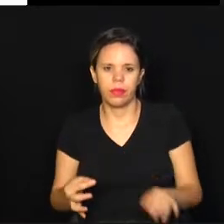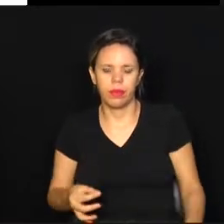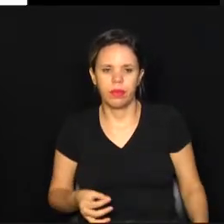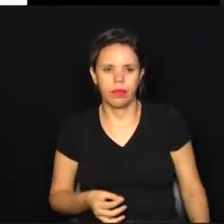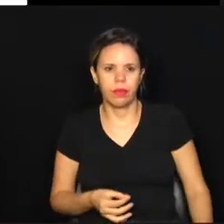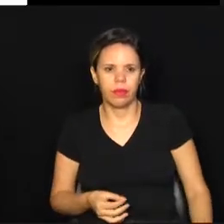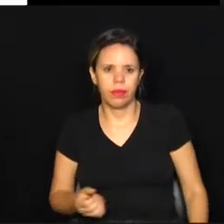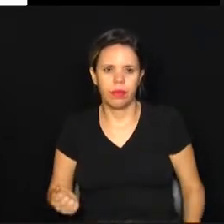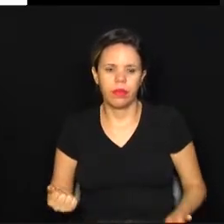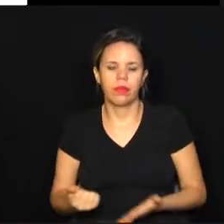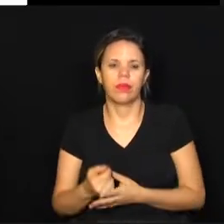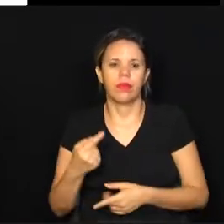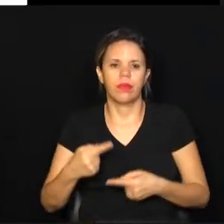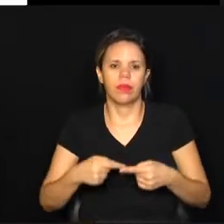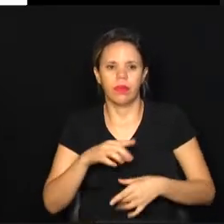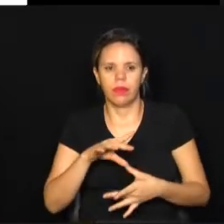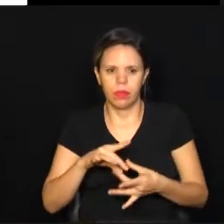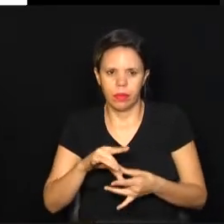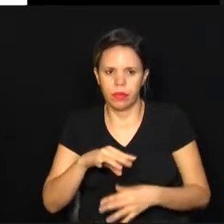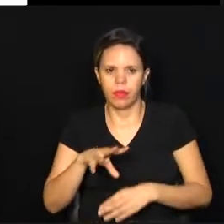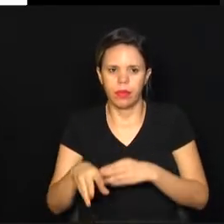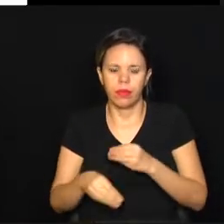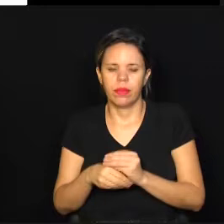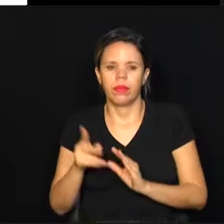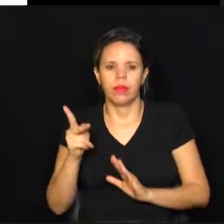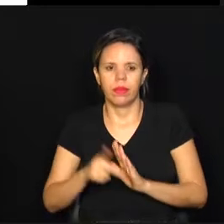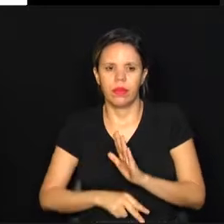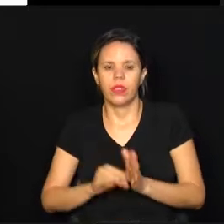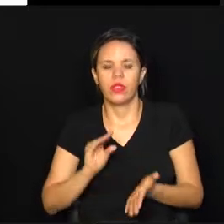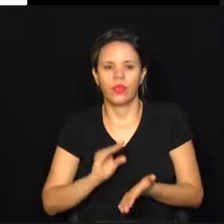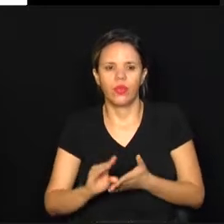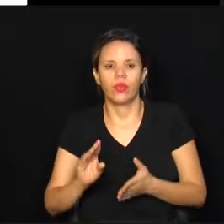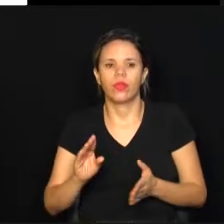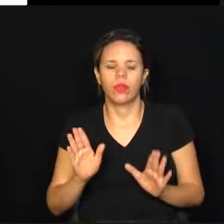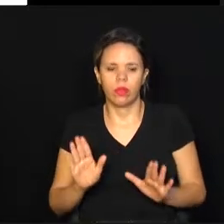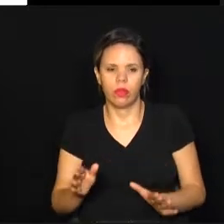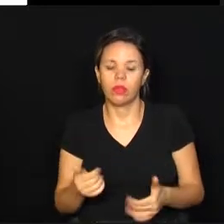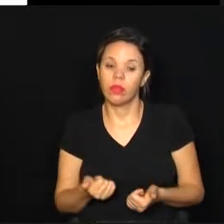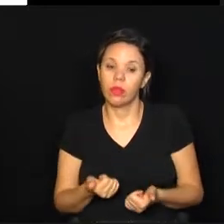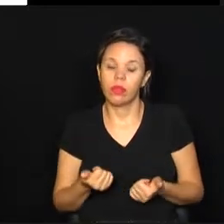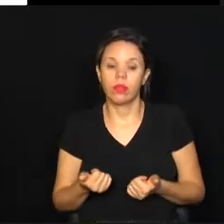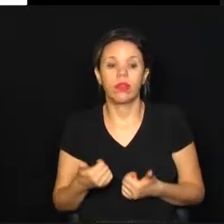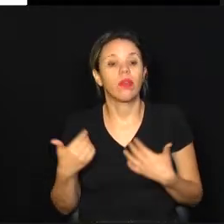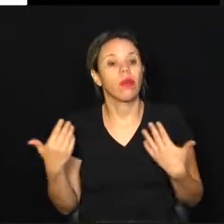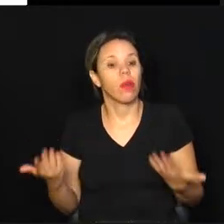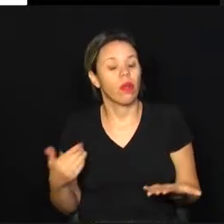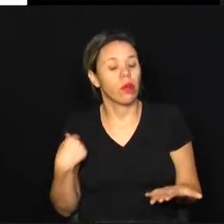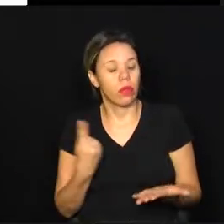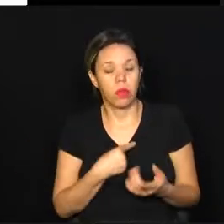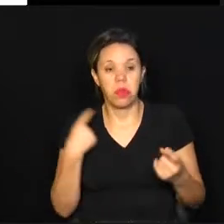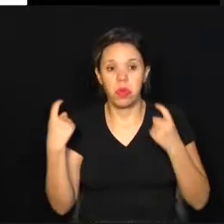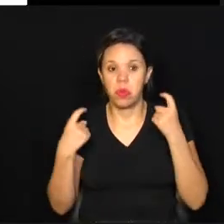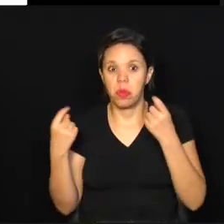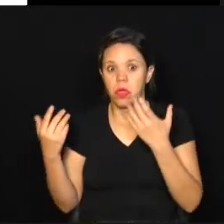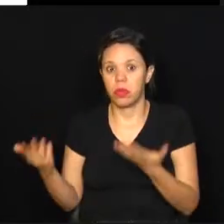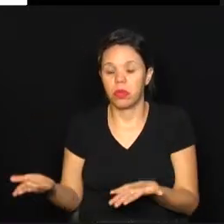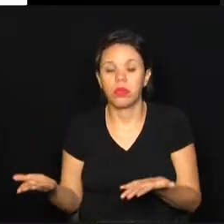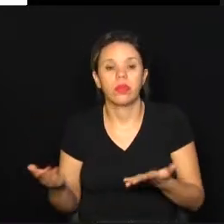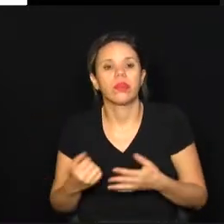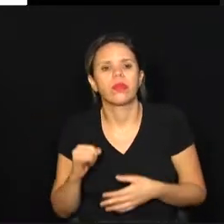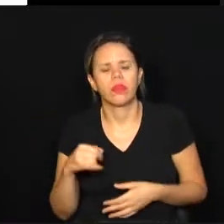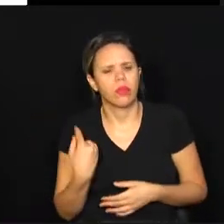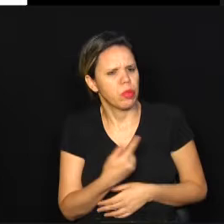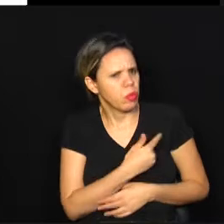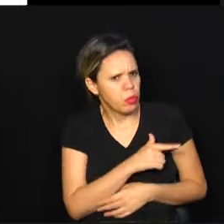construir políticas integradas. Isso entrou no plano diretor, felizmente, né? Então, qual que era a nossa preocupação aqui? Se a gente